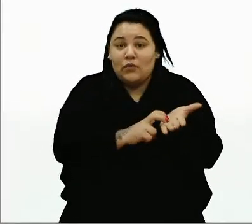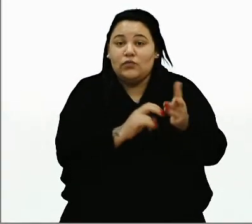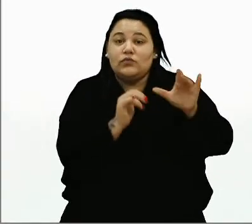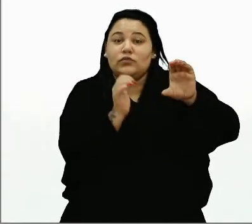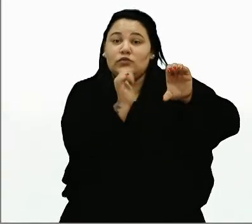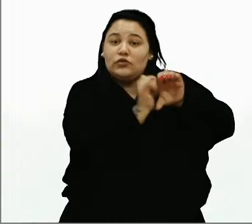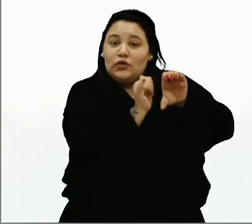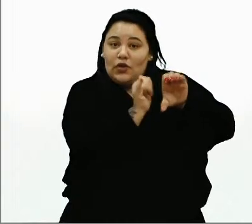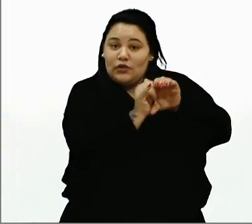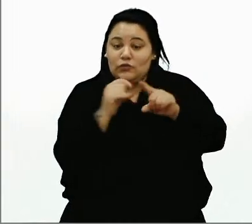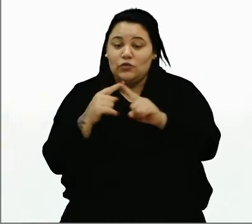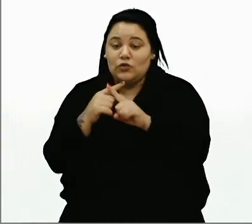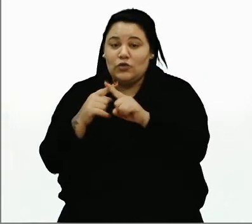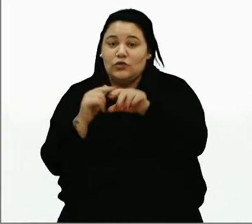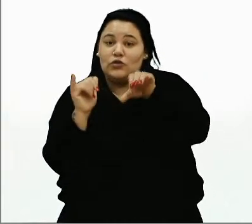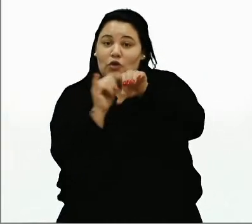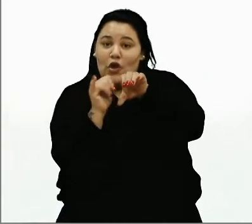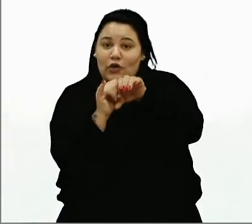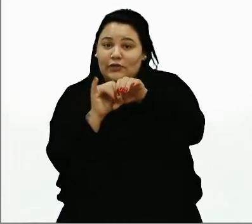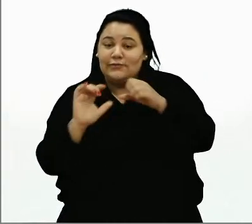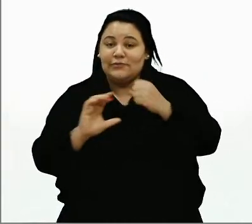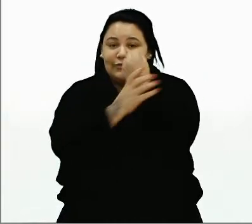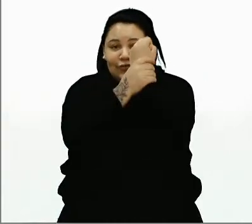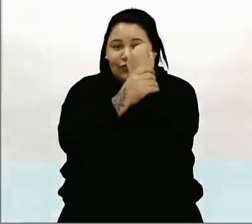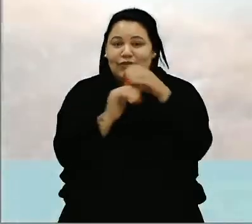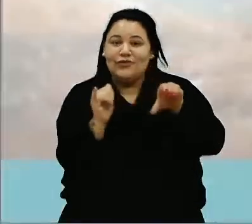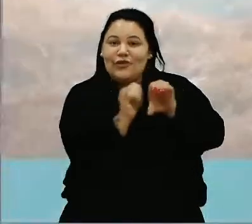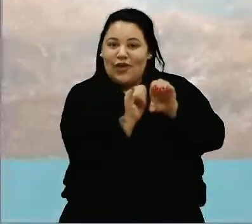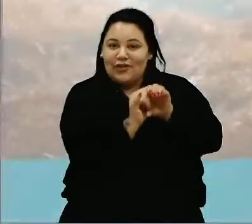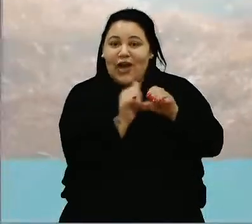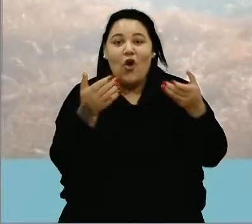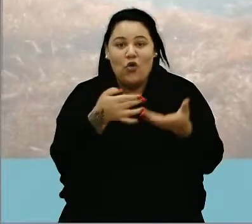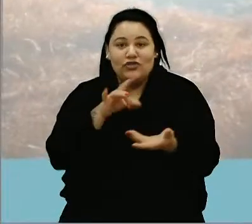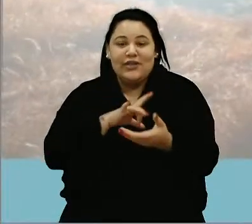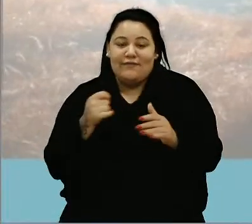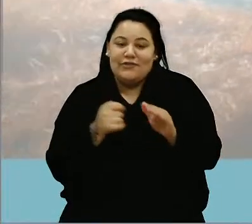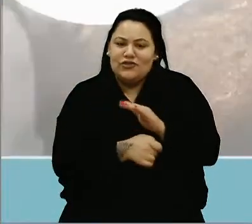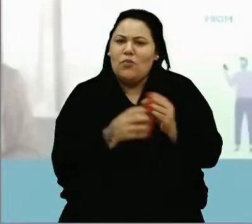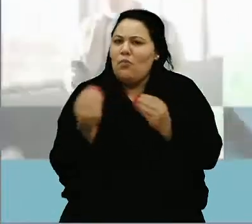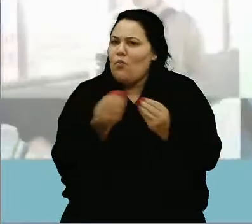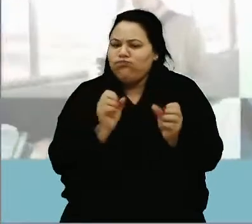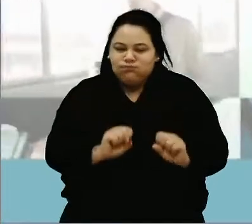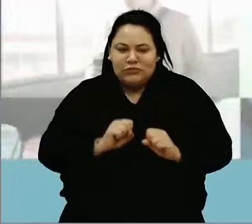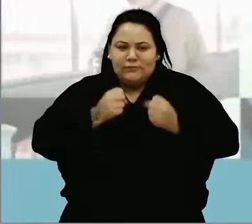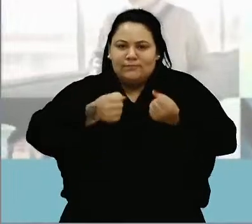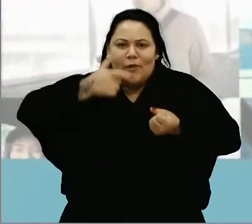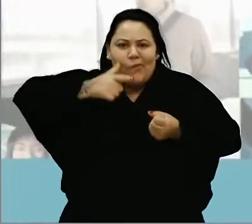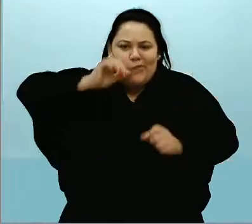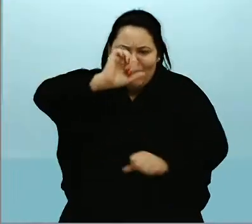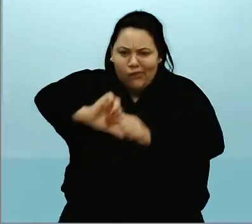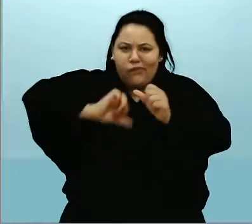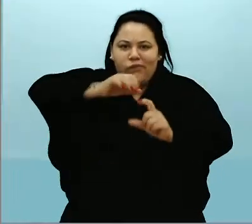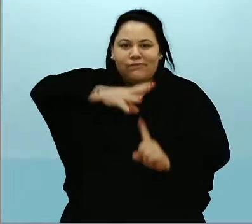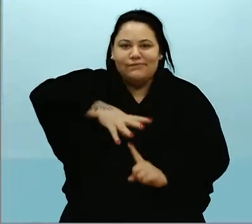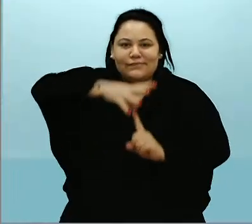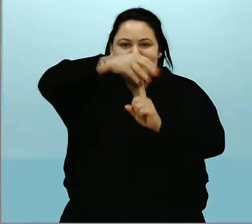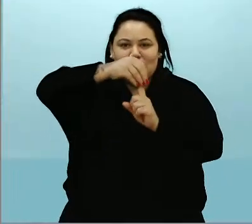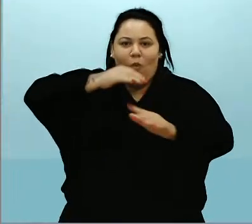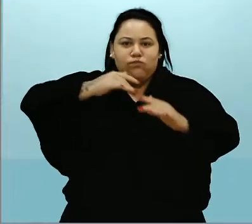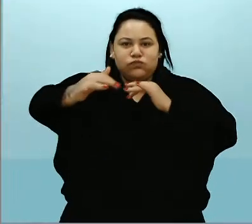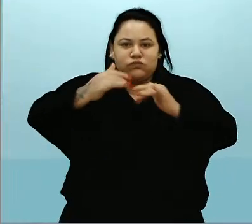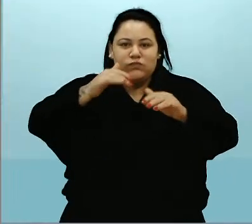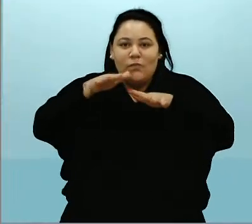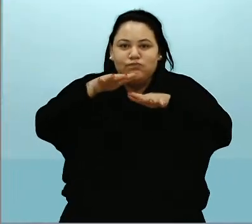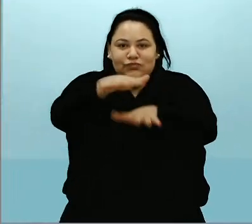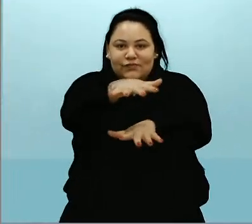Consórcio Toyota e Seguro Toyota. Atualmente, tem investido esforços para se tornar uma referência em mobilidade urbana